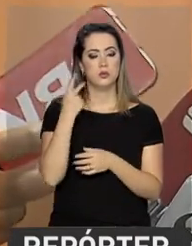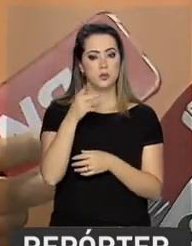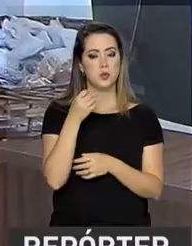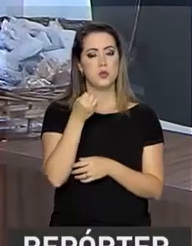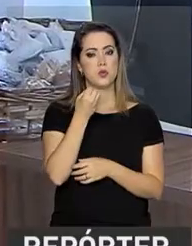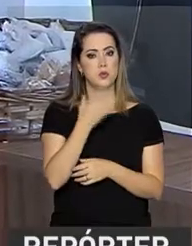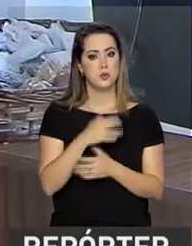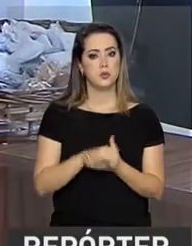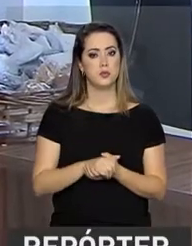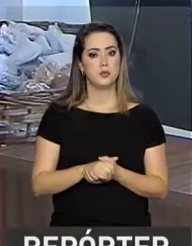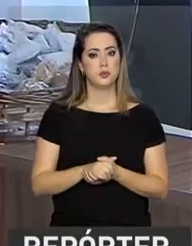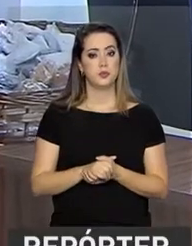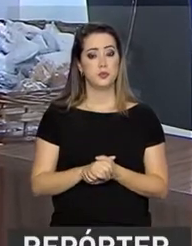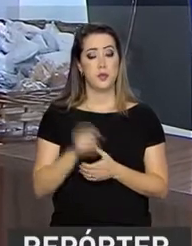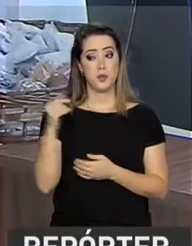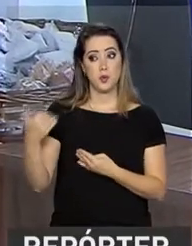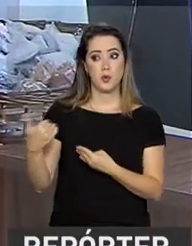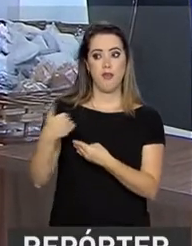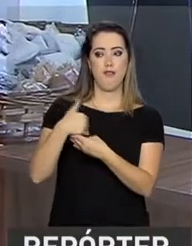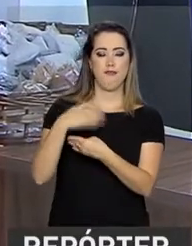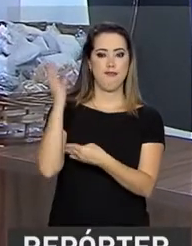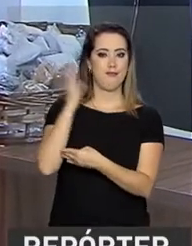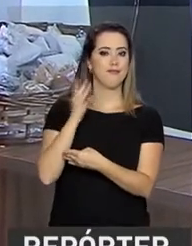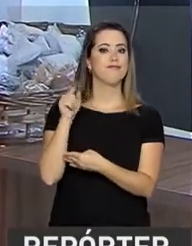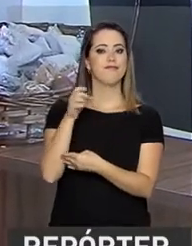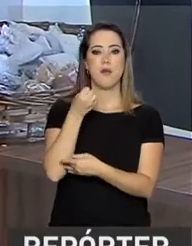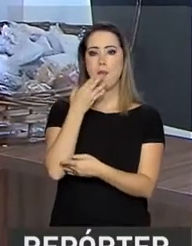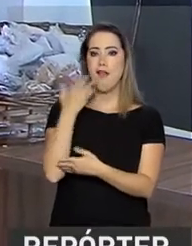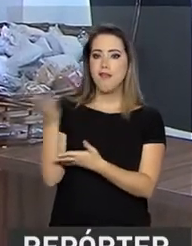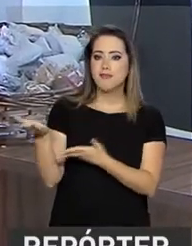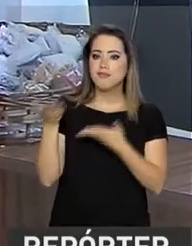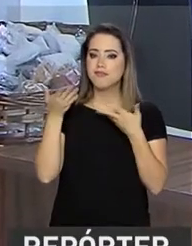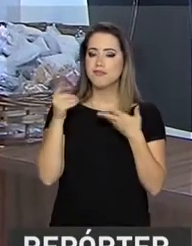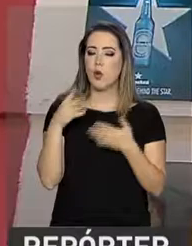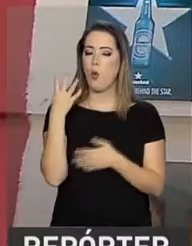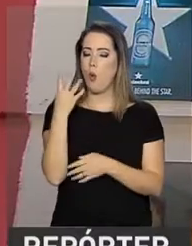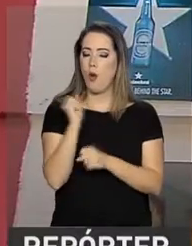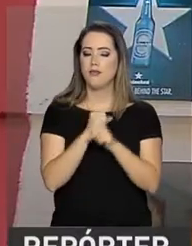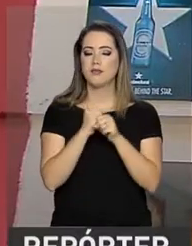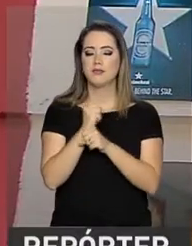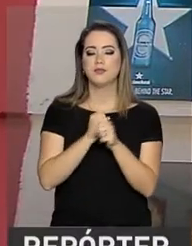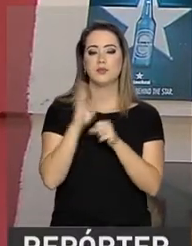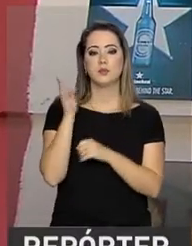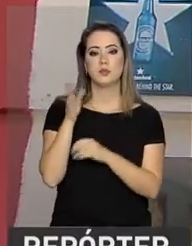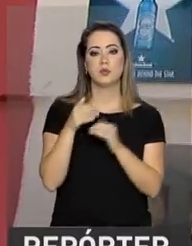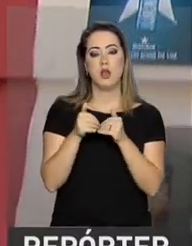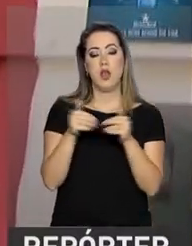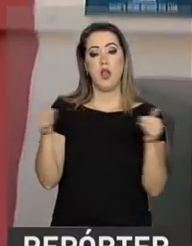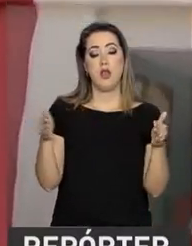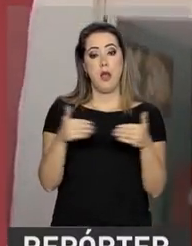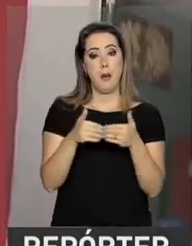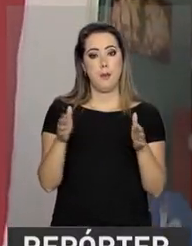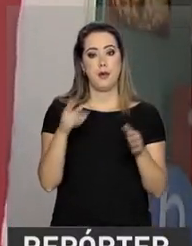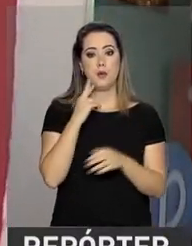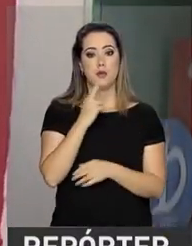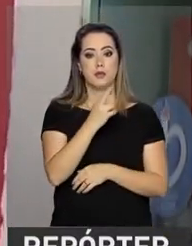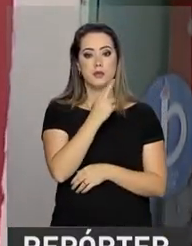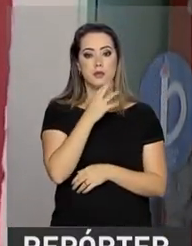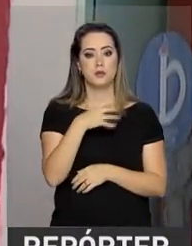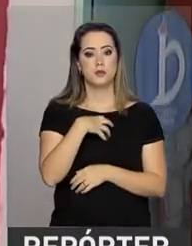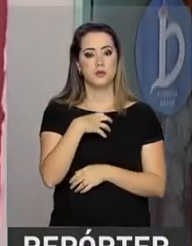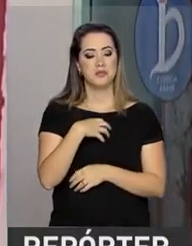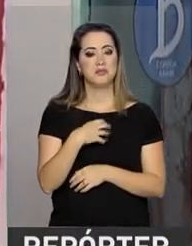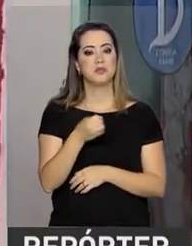e que inventar o país se sente bem recebido há quatro anos no brasil amaral abriu um restaurante e disse que sentiu